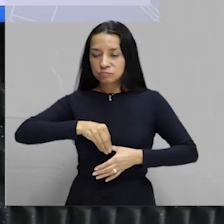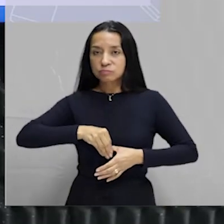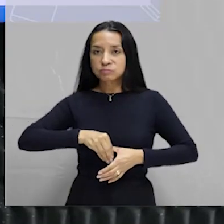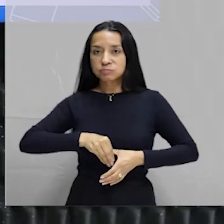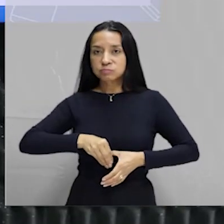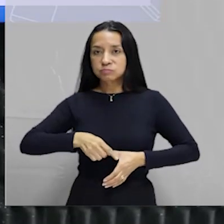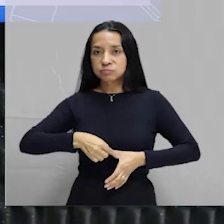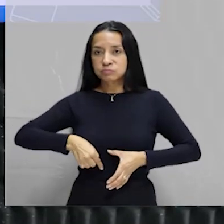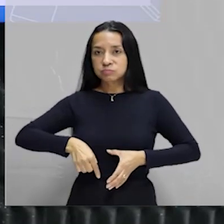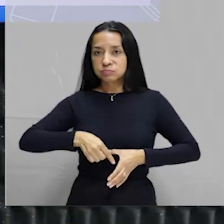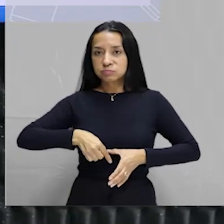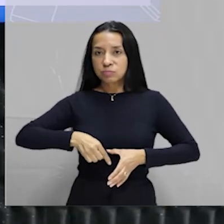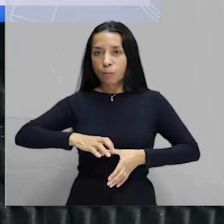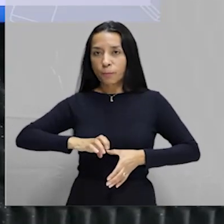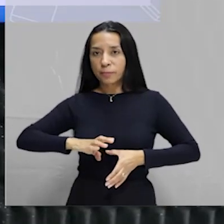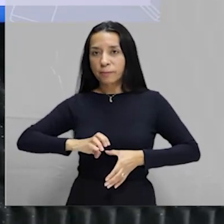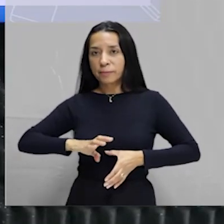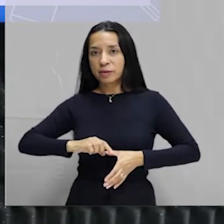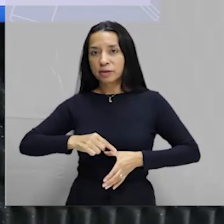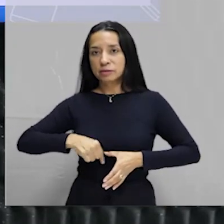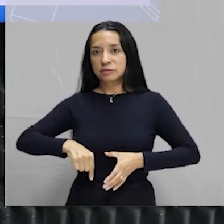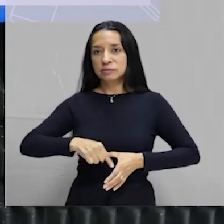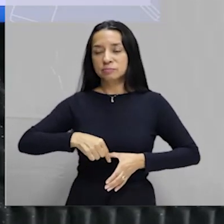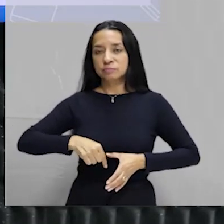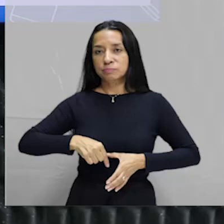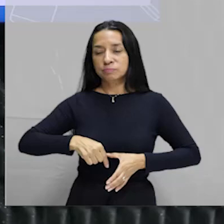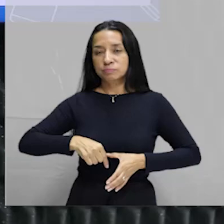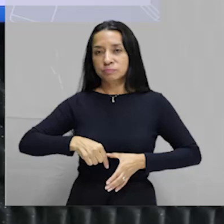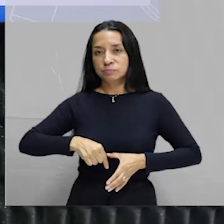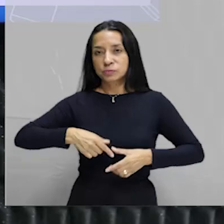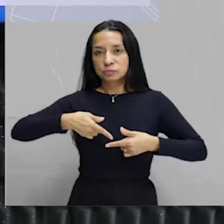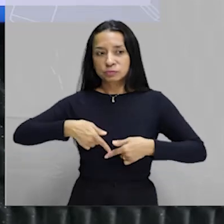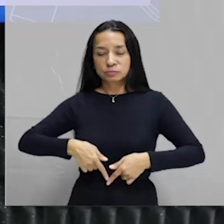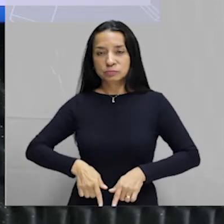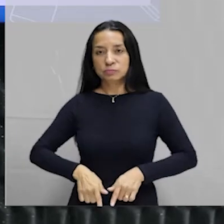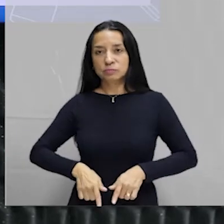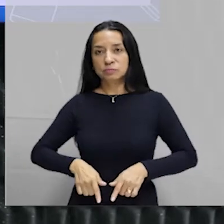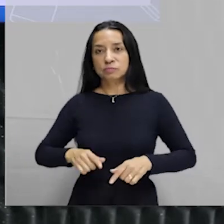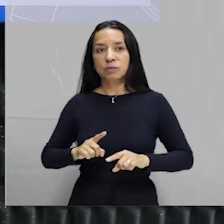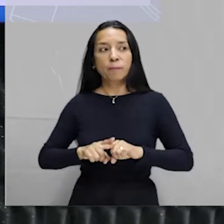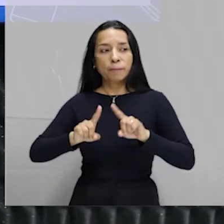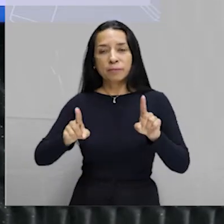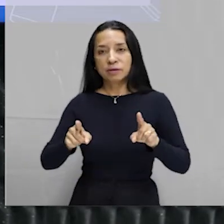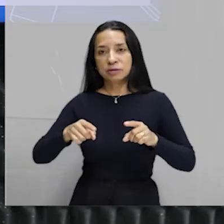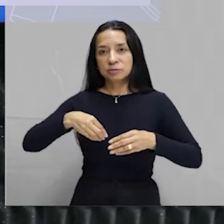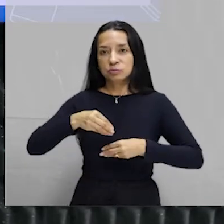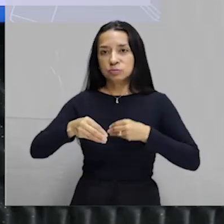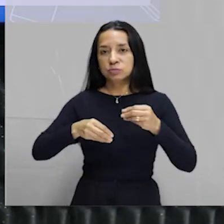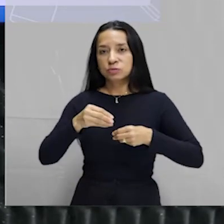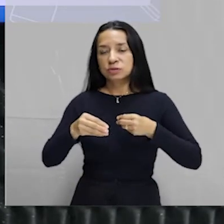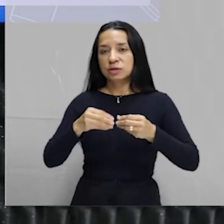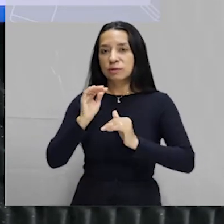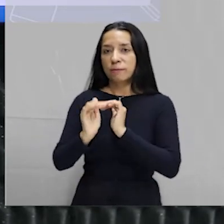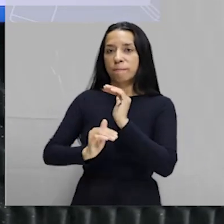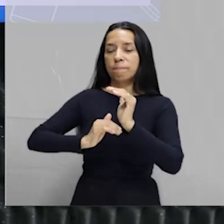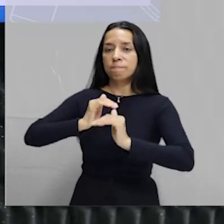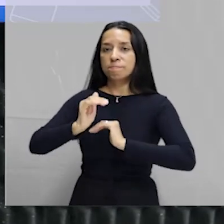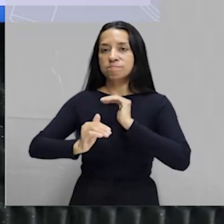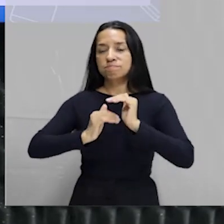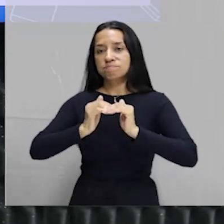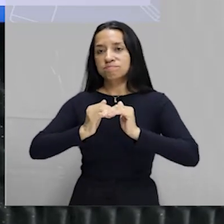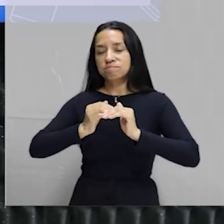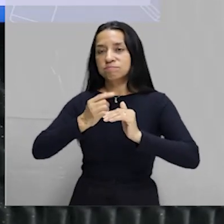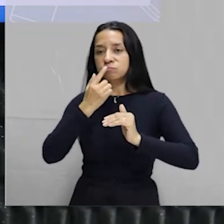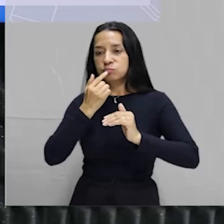conduzidos até o bebezinho, tá? Aos bebês, nesse caso dos gêmeos. Só que esses nutrientes, eles vão passar da